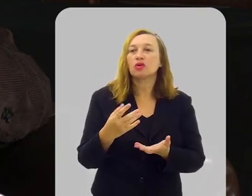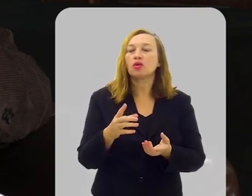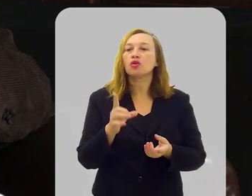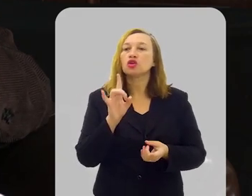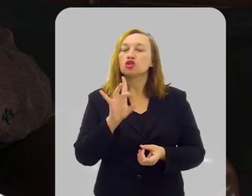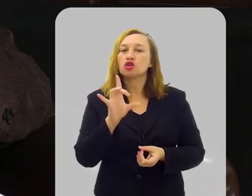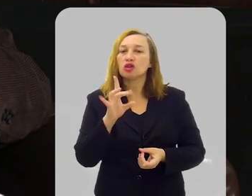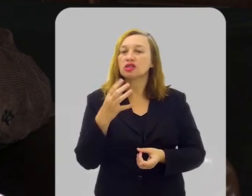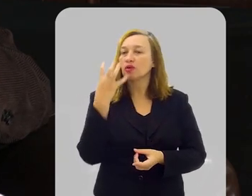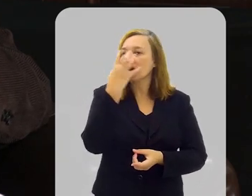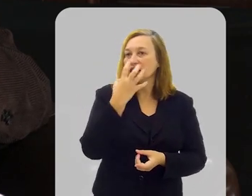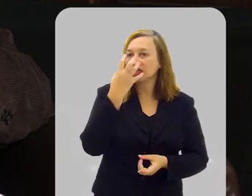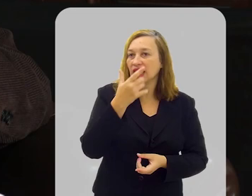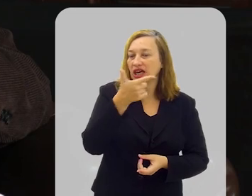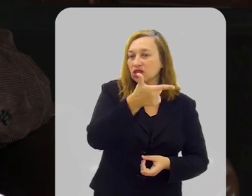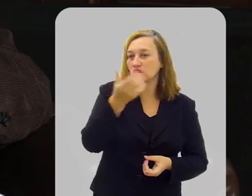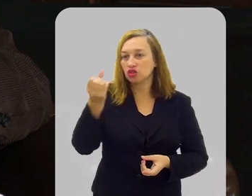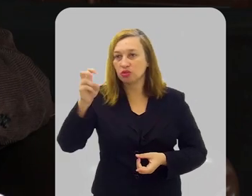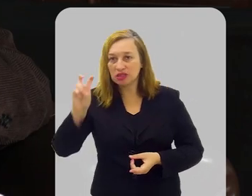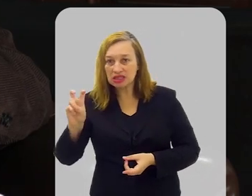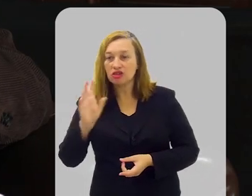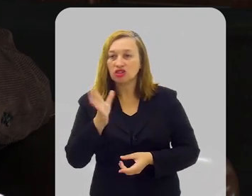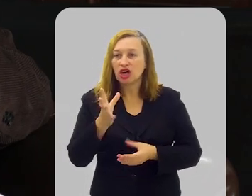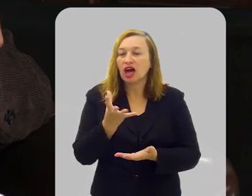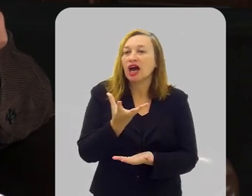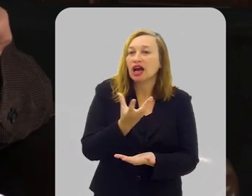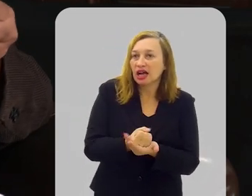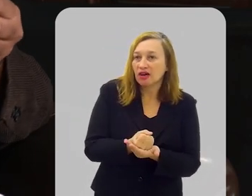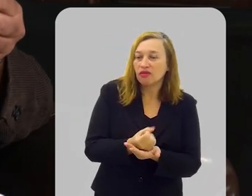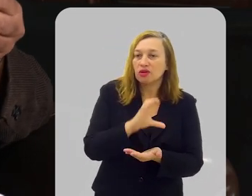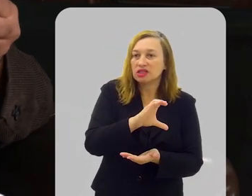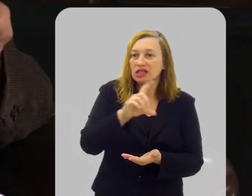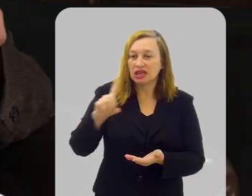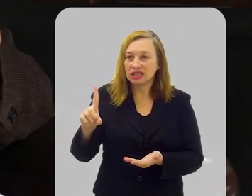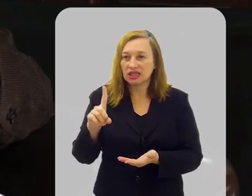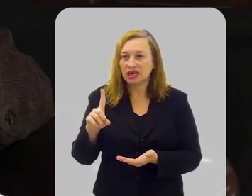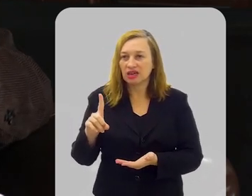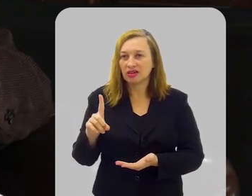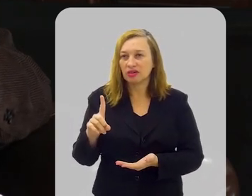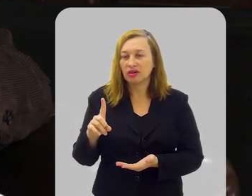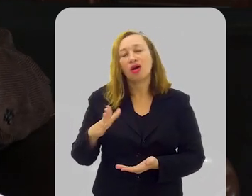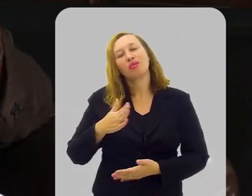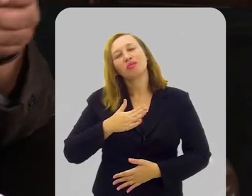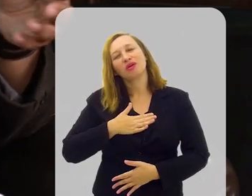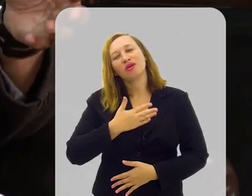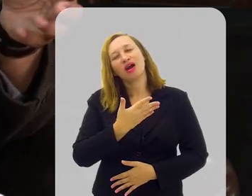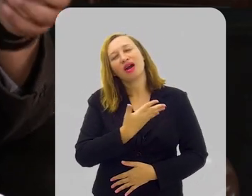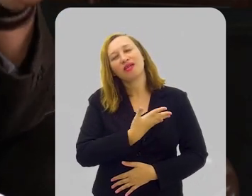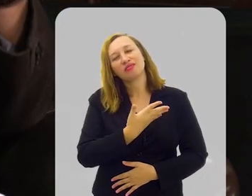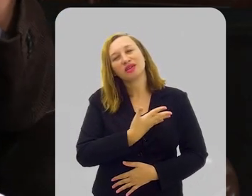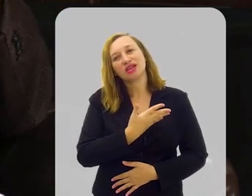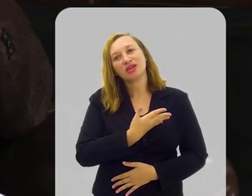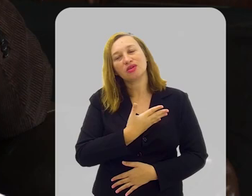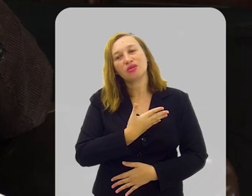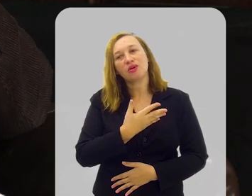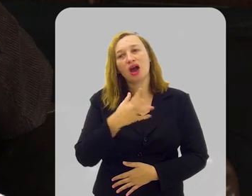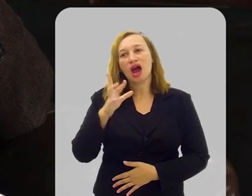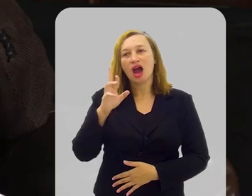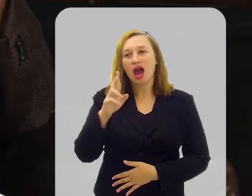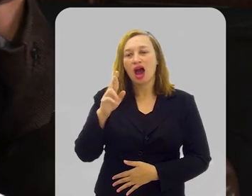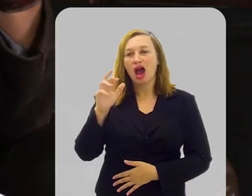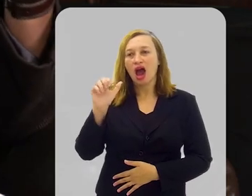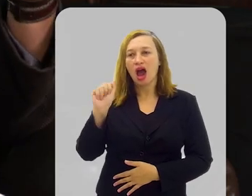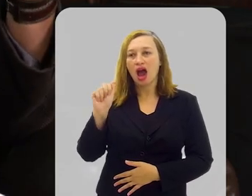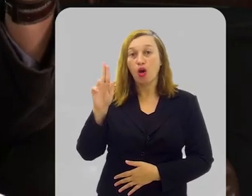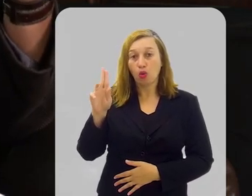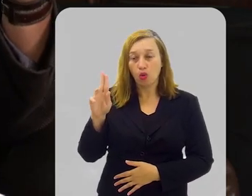solo em 2005 e já gravou CDs. Cantou no meu grande amigo Raul Gil, que eu aproveito e mando